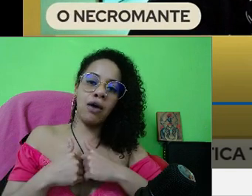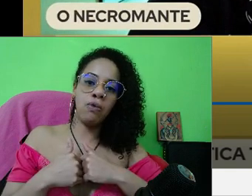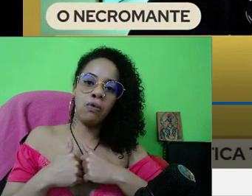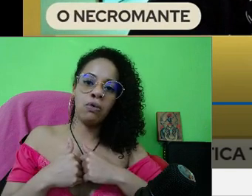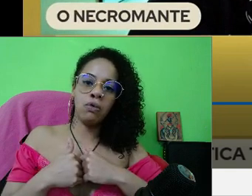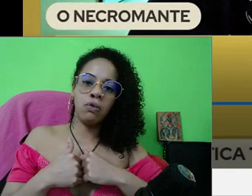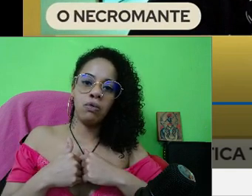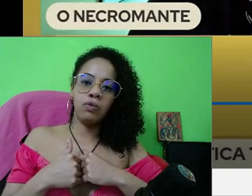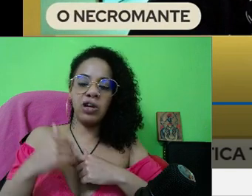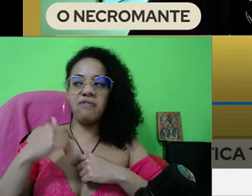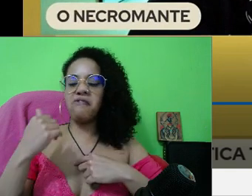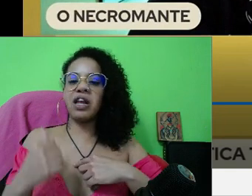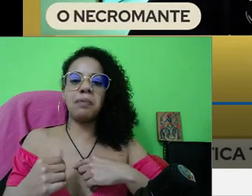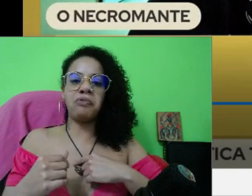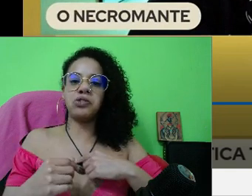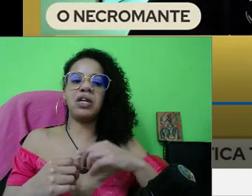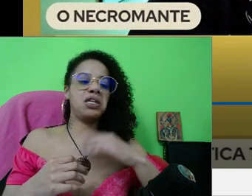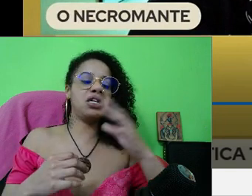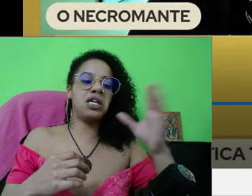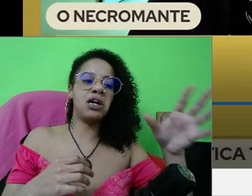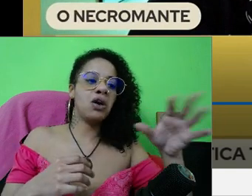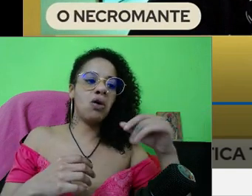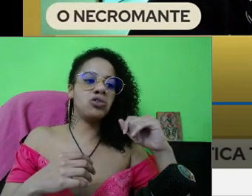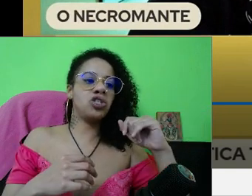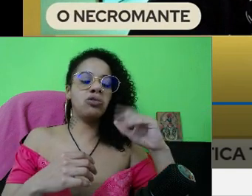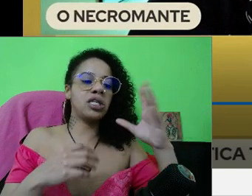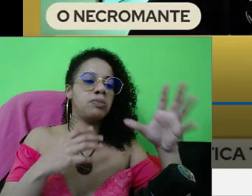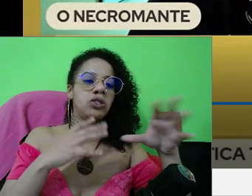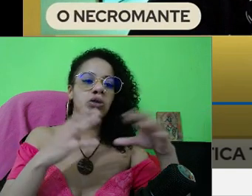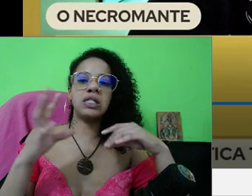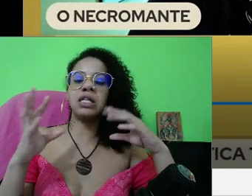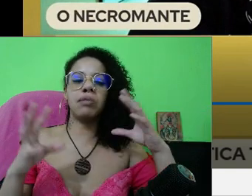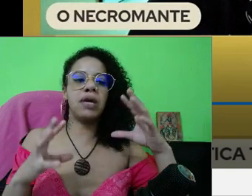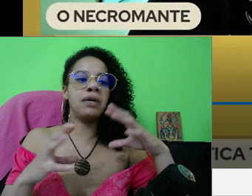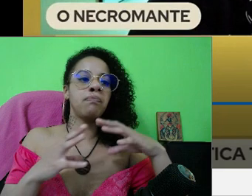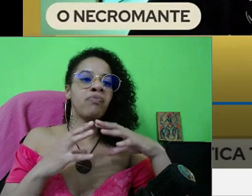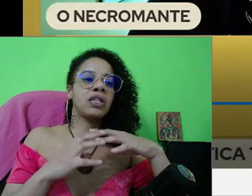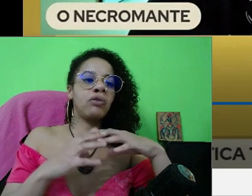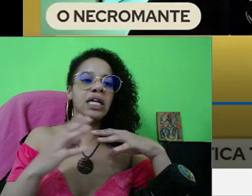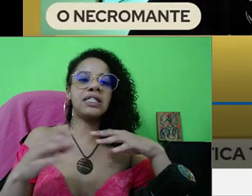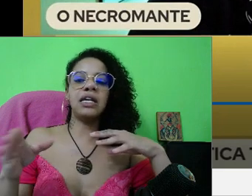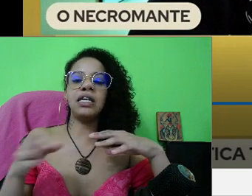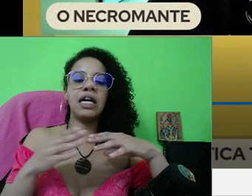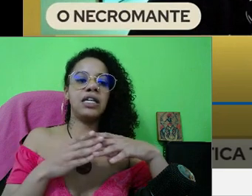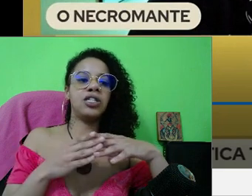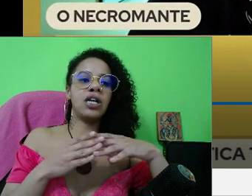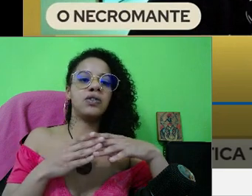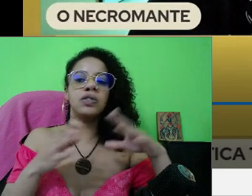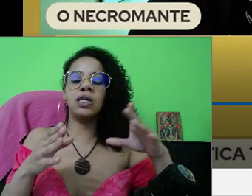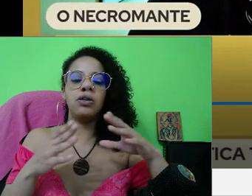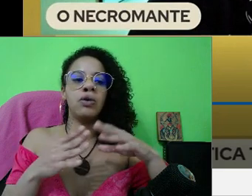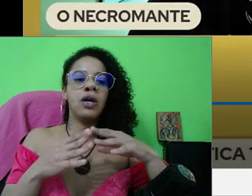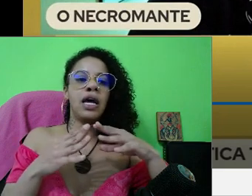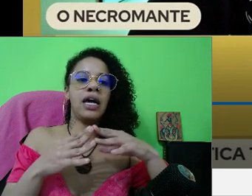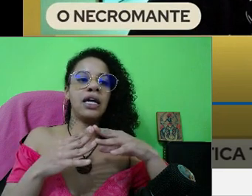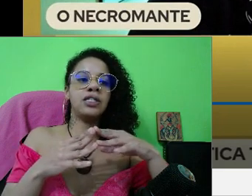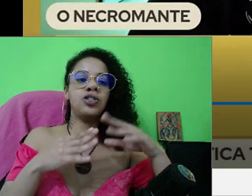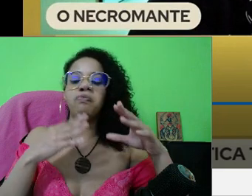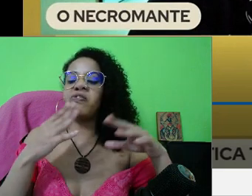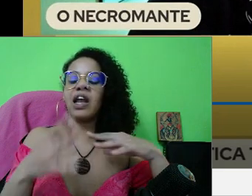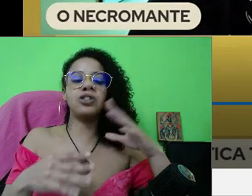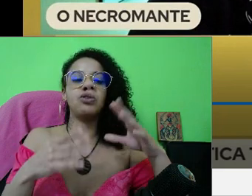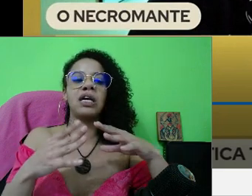eu eu nem vou falar da professora Ana ou de outras pessoas que também estão nessa linha aí de raciocínio